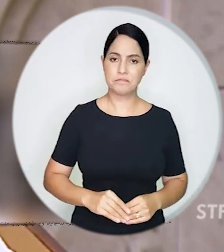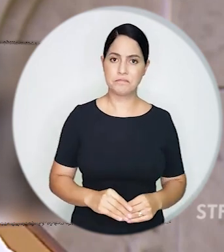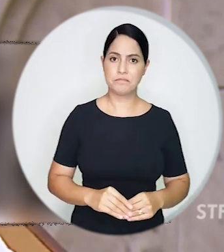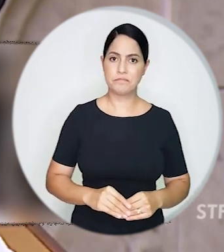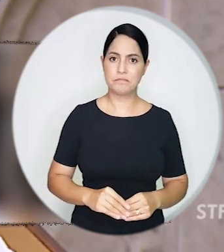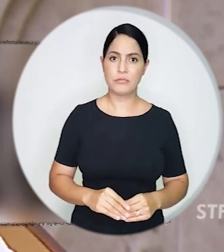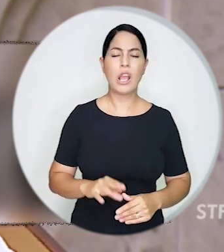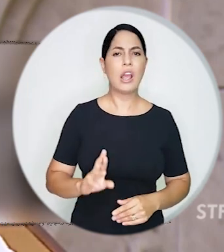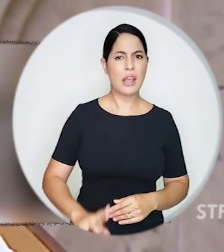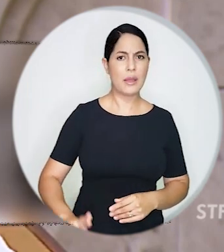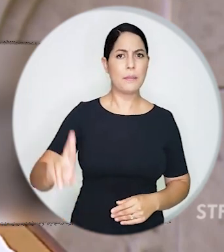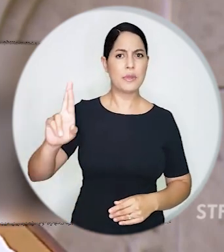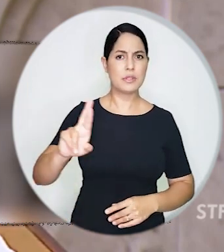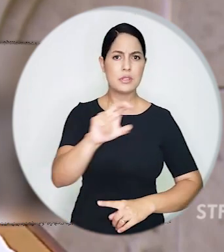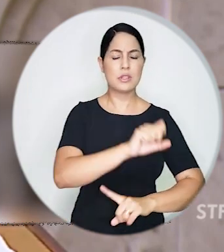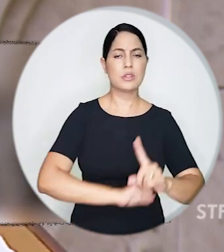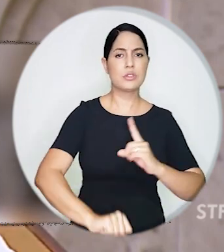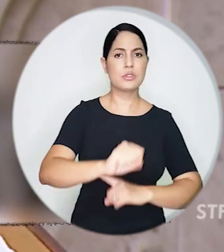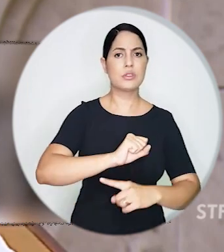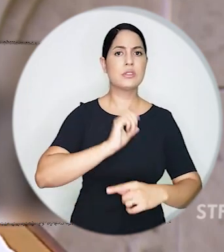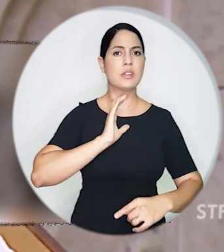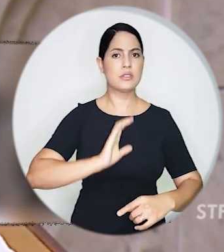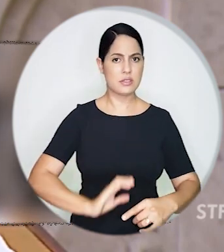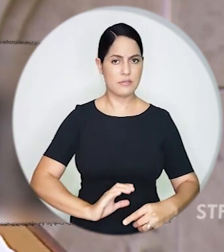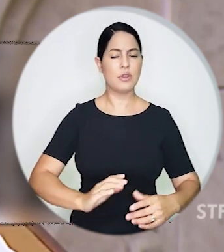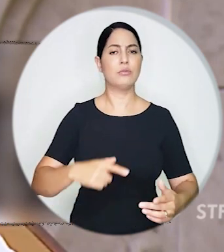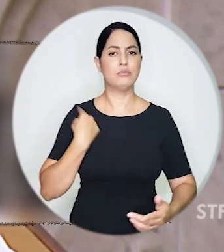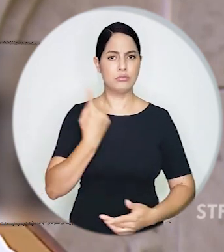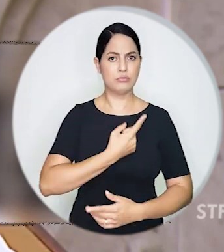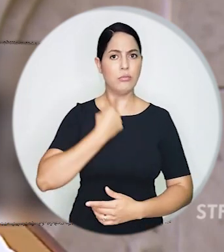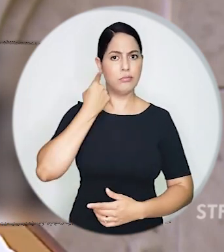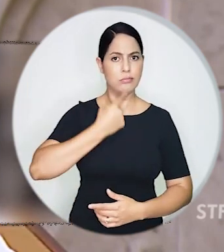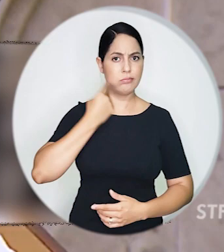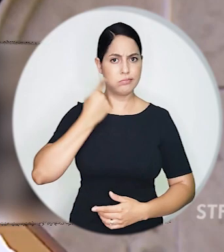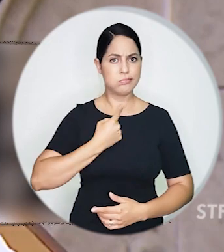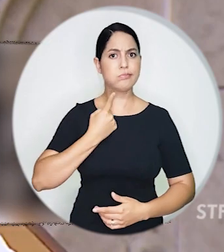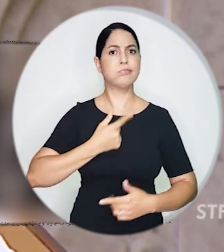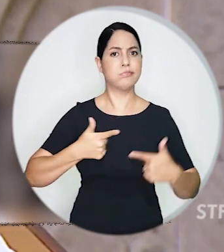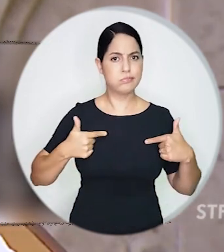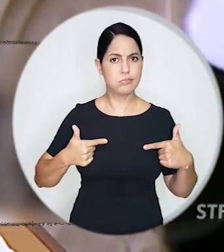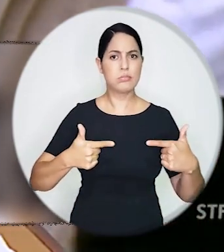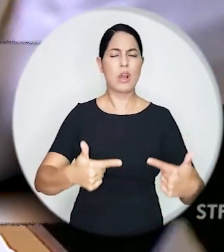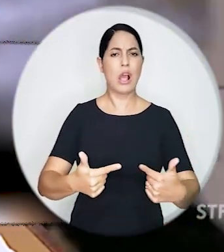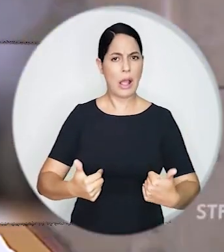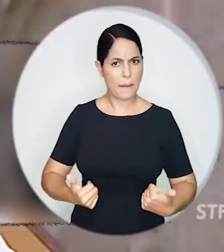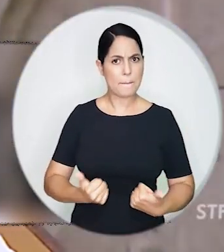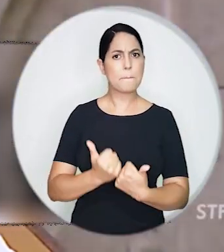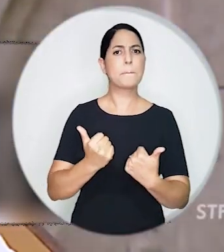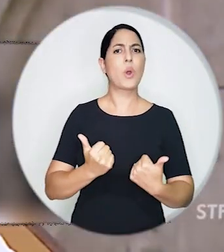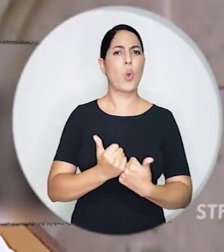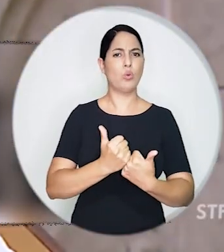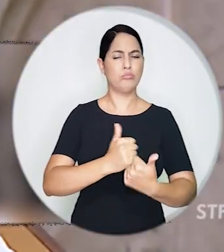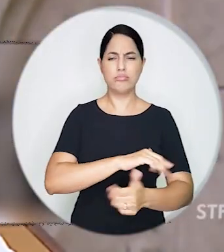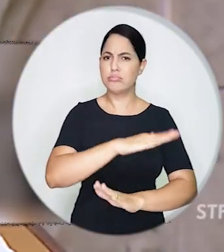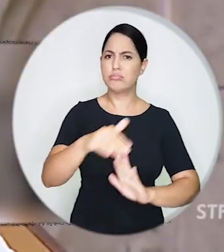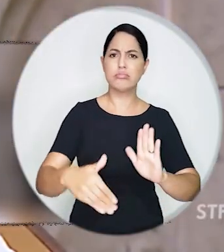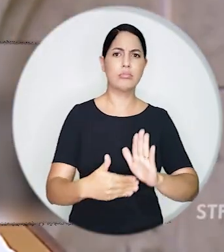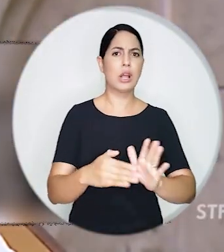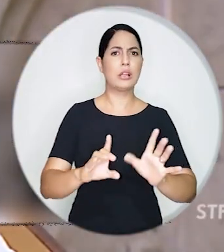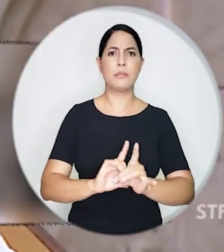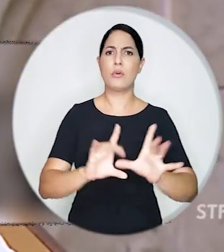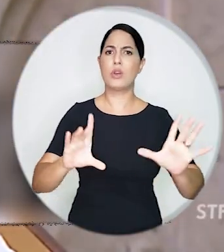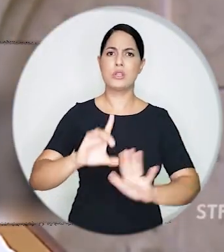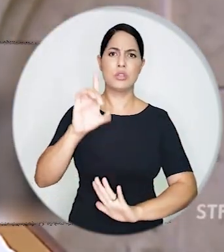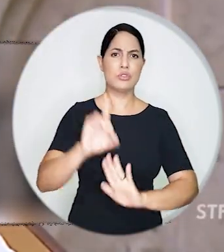da sociedade civil que subscrevem o presente manifesto vem a público reafirmar seu apoio incondicional ao